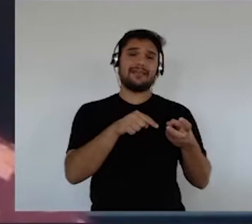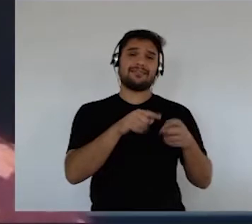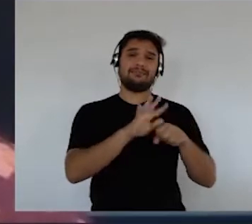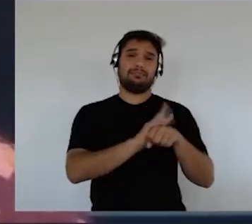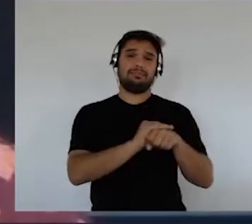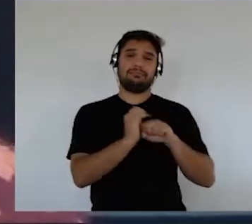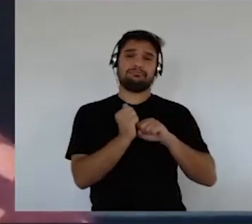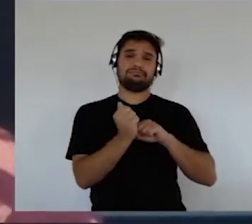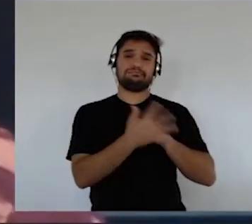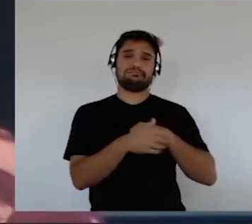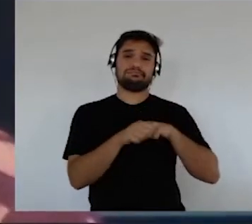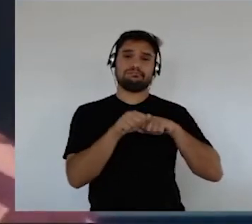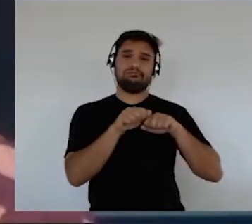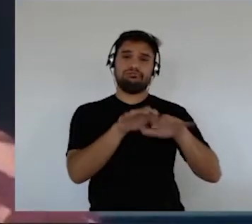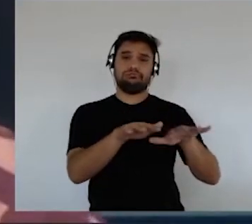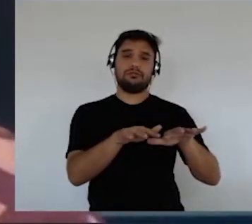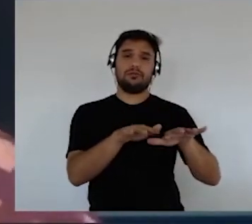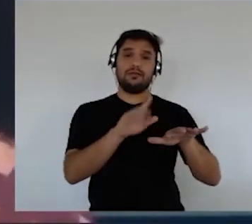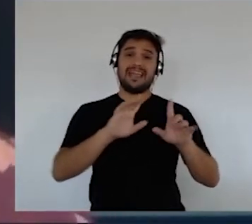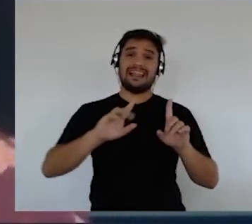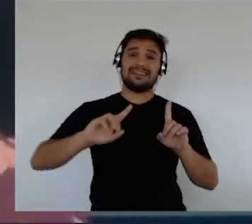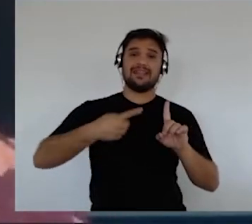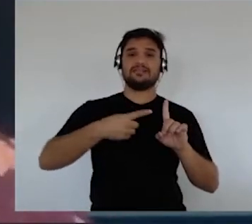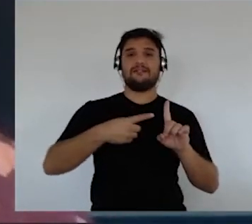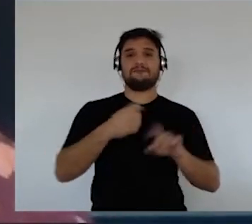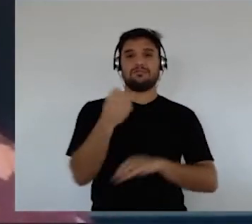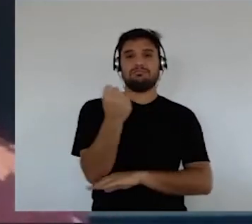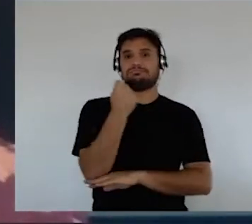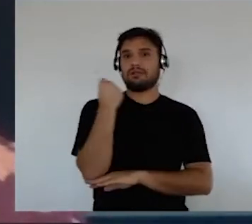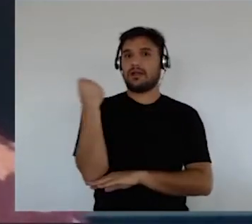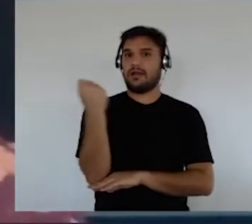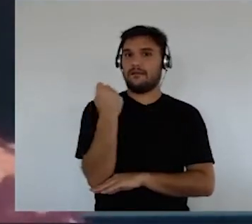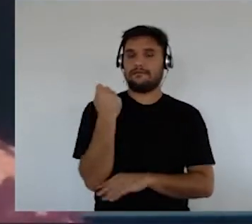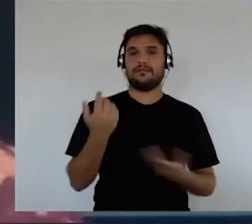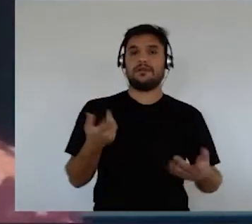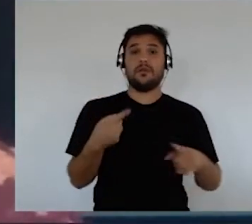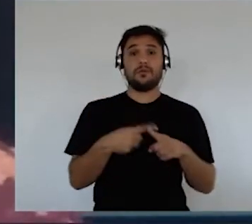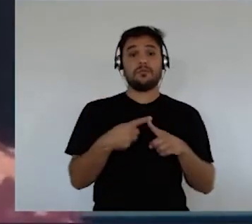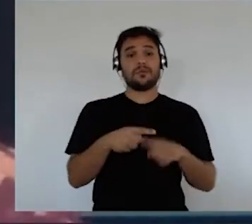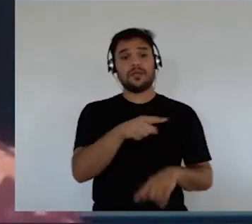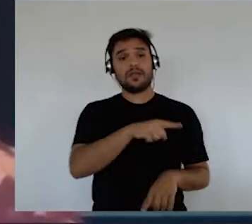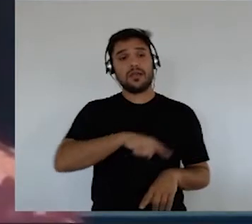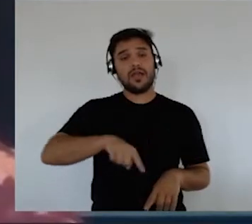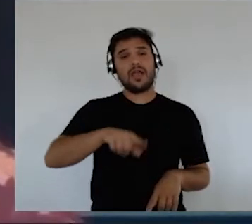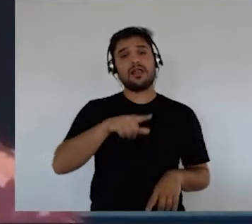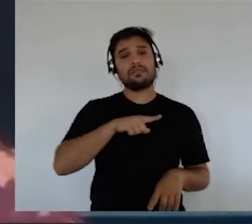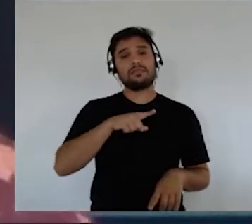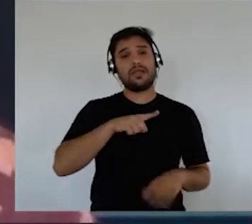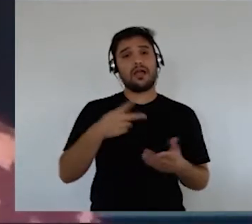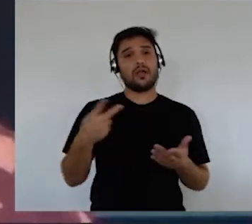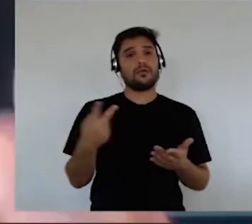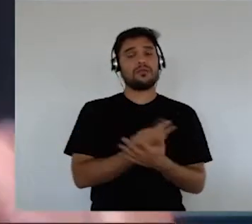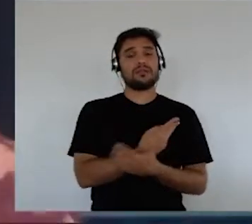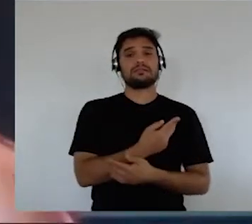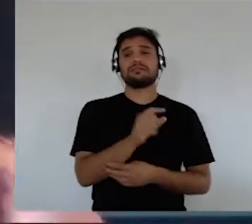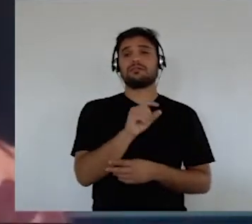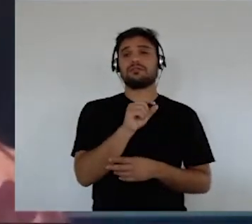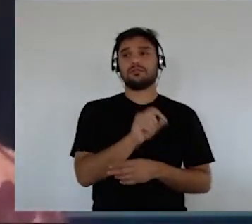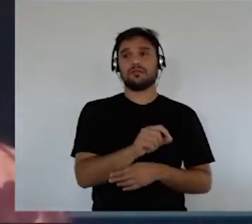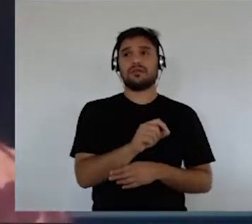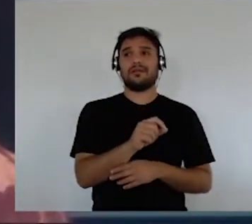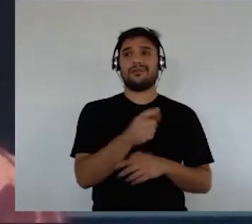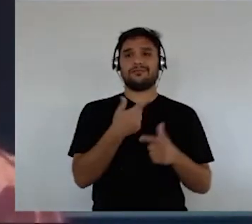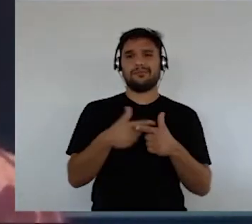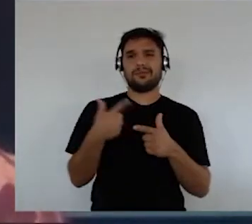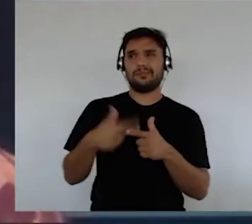tem trazido desafios imensos, justamente porque ela tem realizado